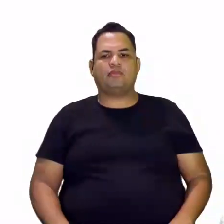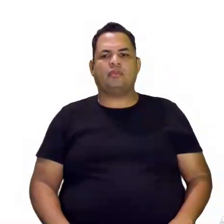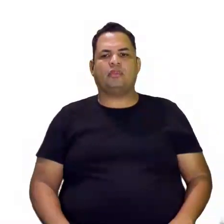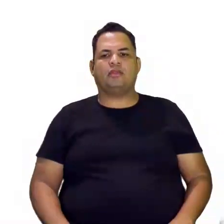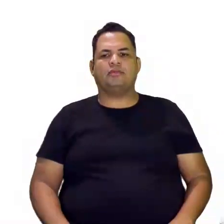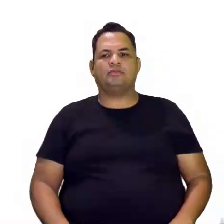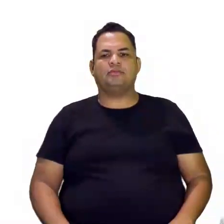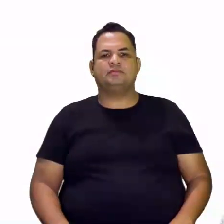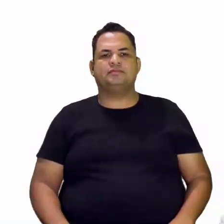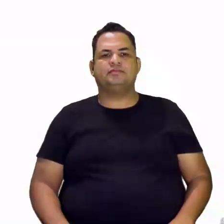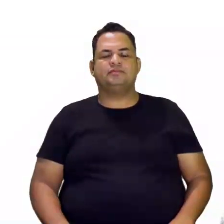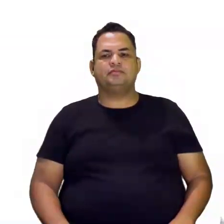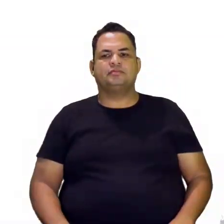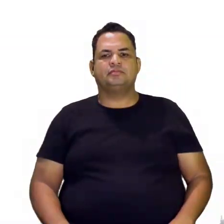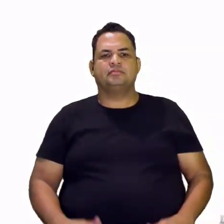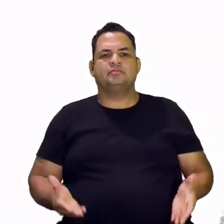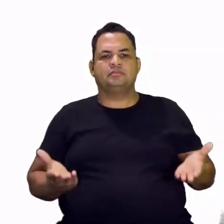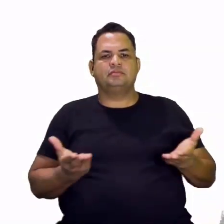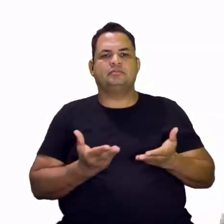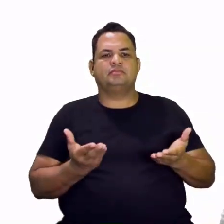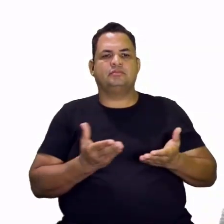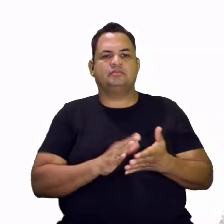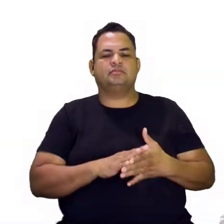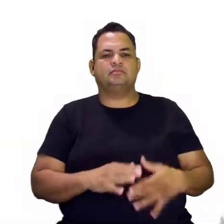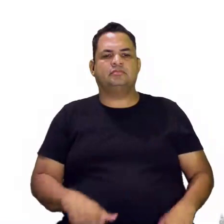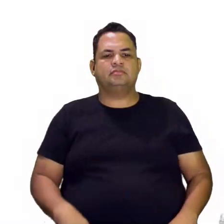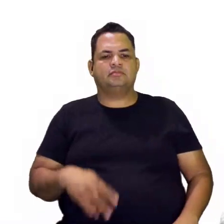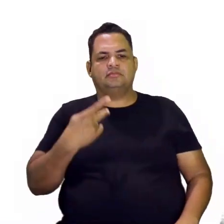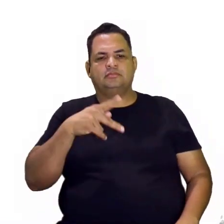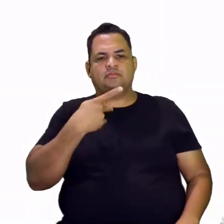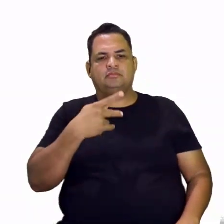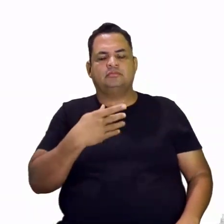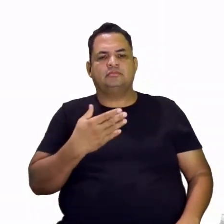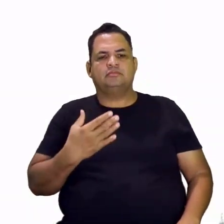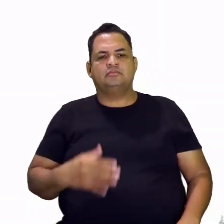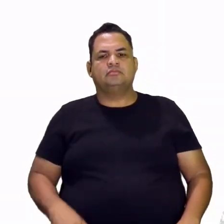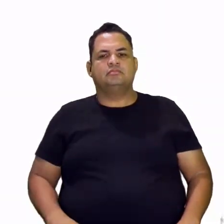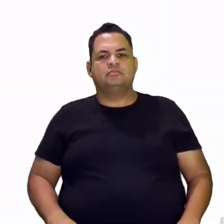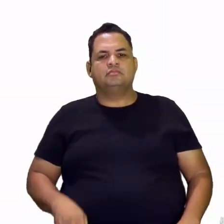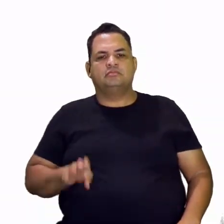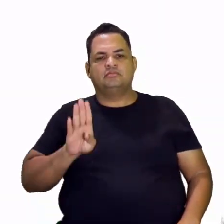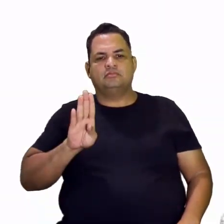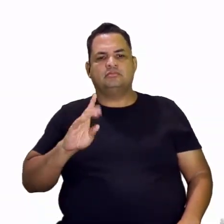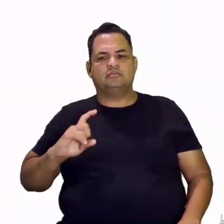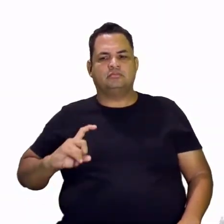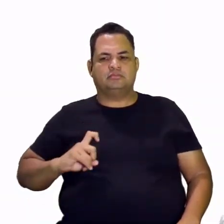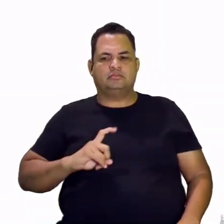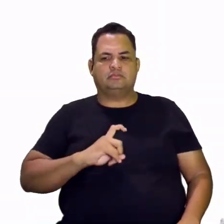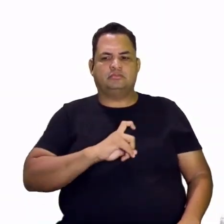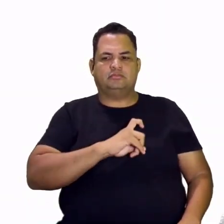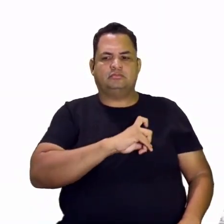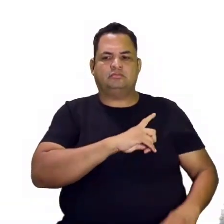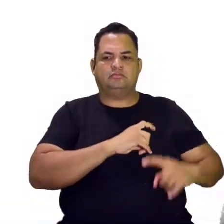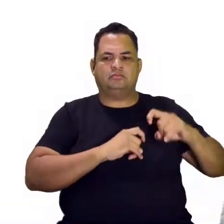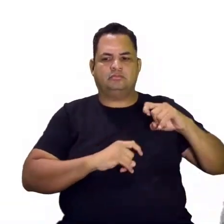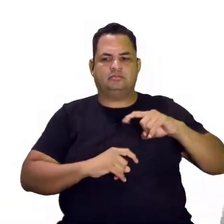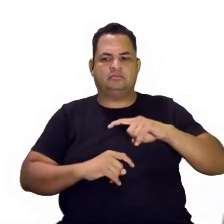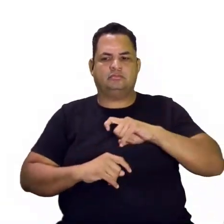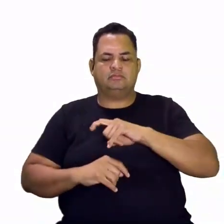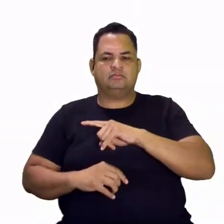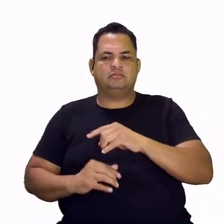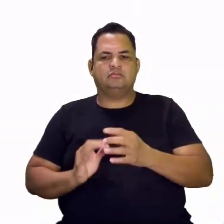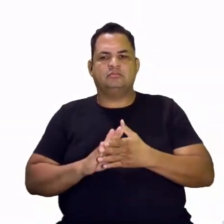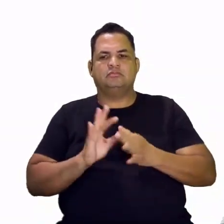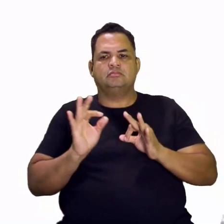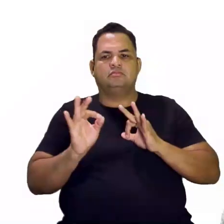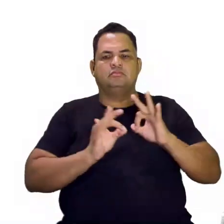vamos lá. Agora vamos falar então em bactérias, não é? Que são